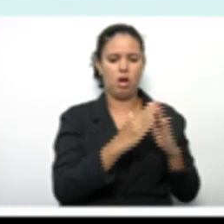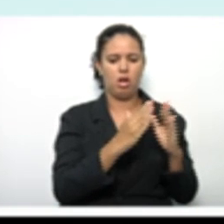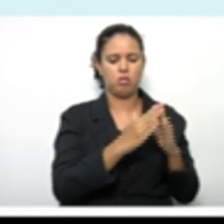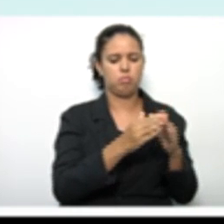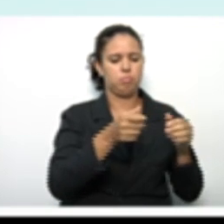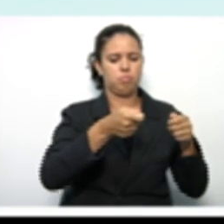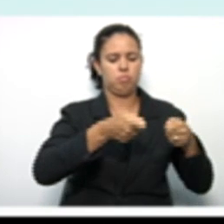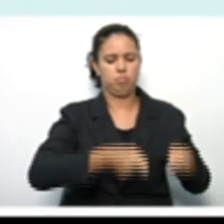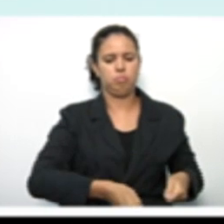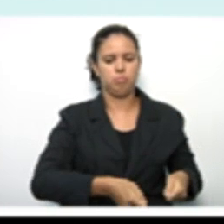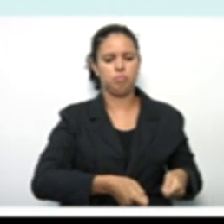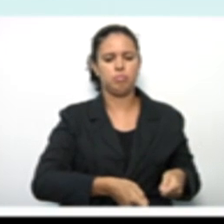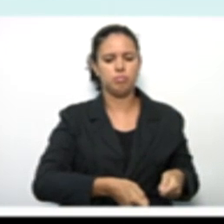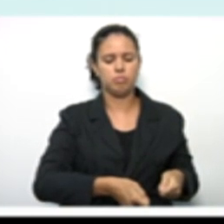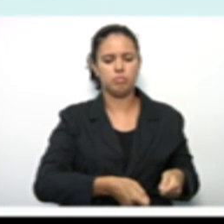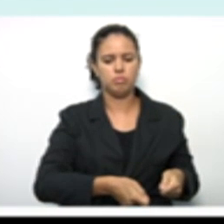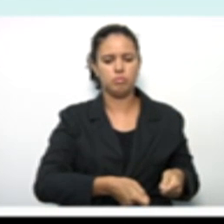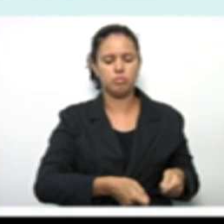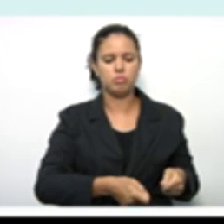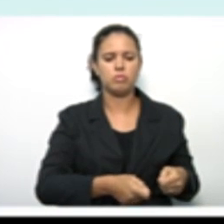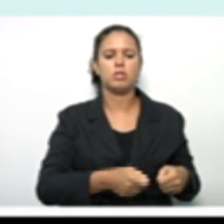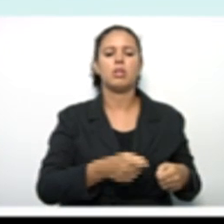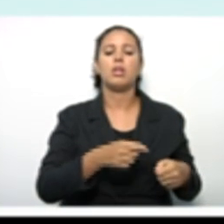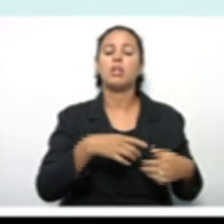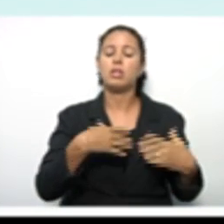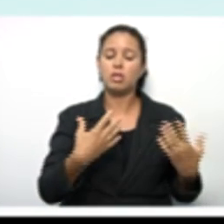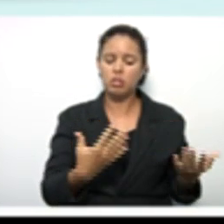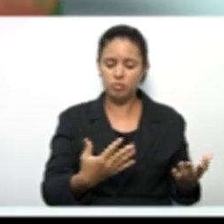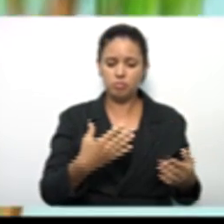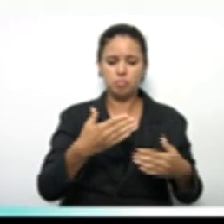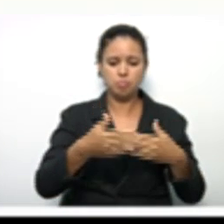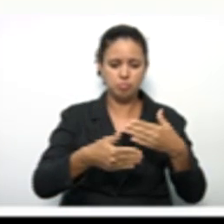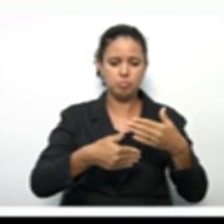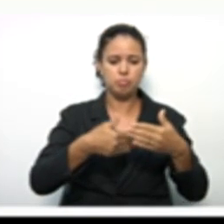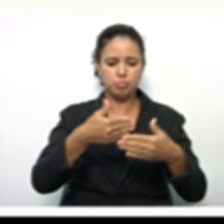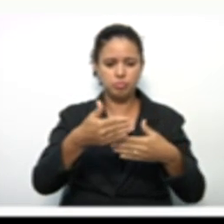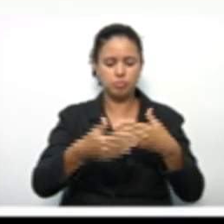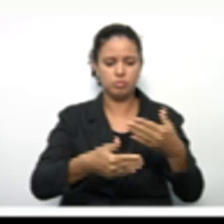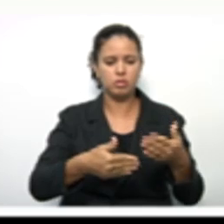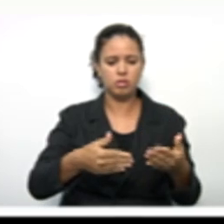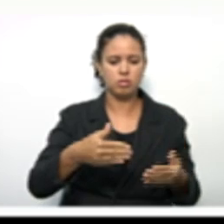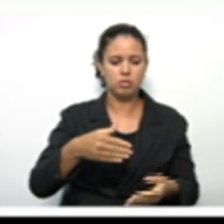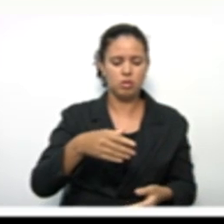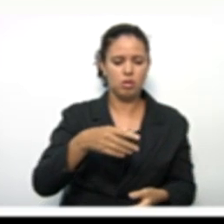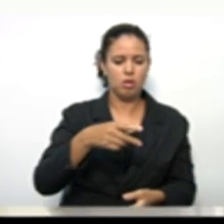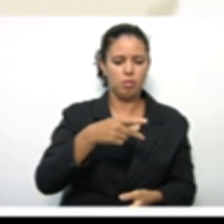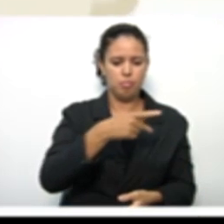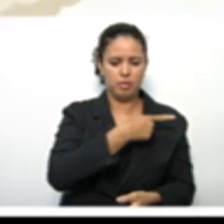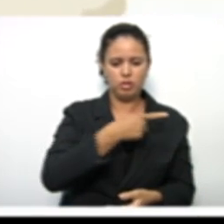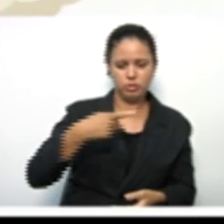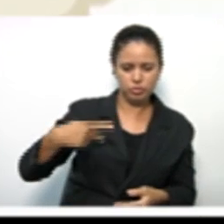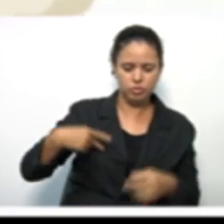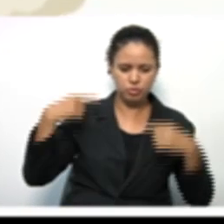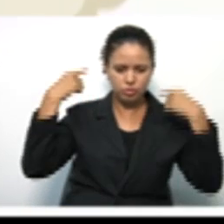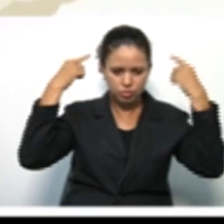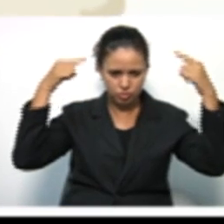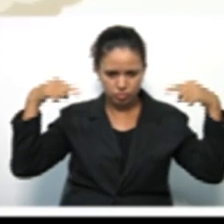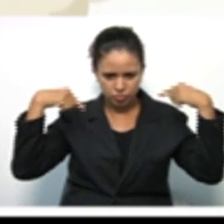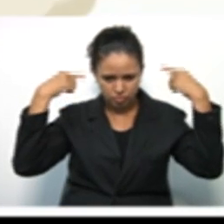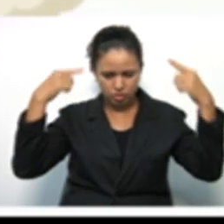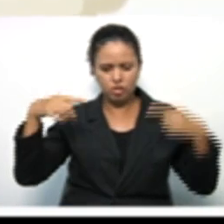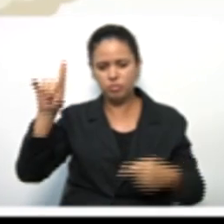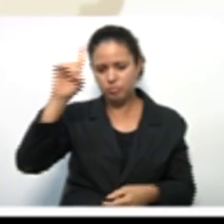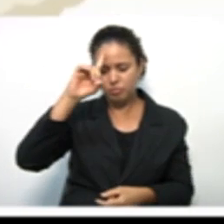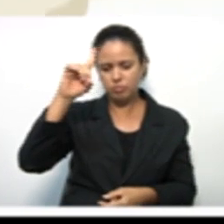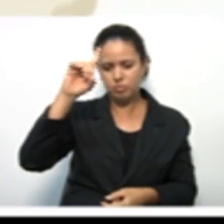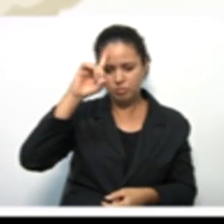seu espaço e ter o seu patrimônio. Na mesma época, surgiram os pastores de ovelhas, e todos os dias eles levavam suas